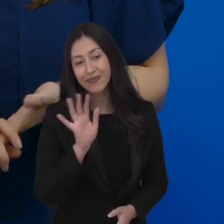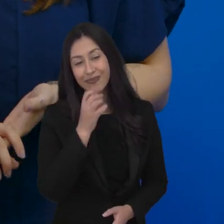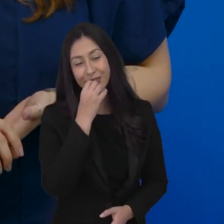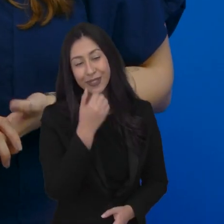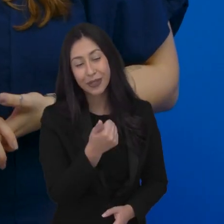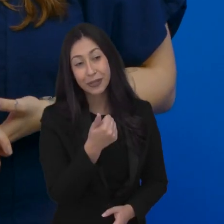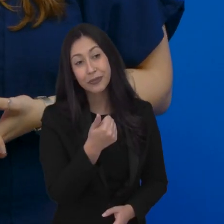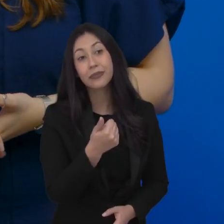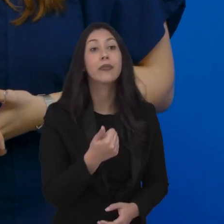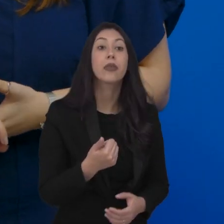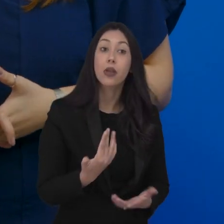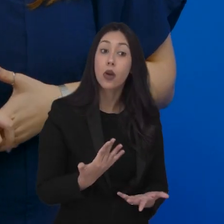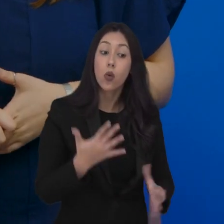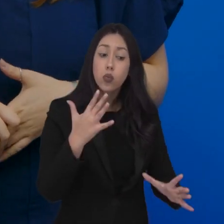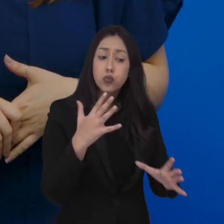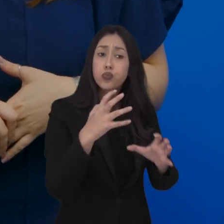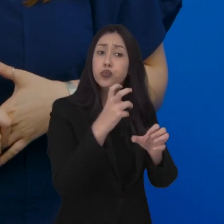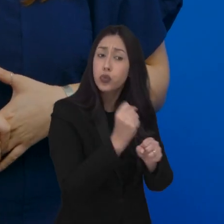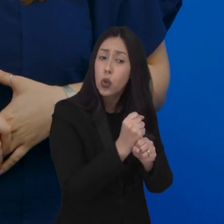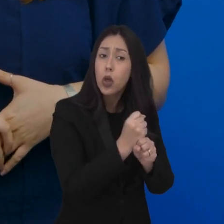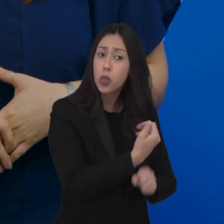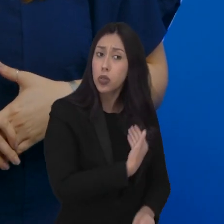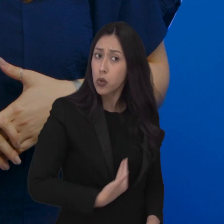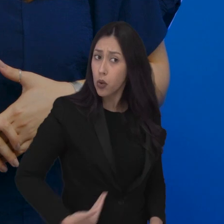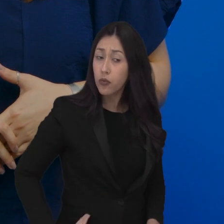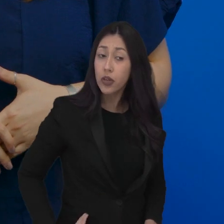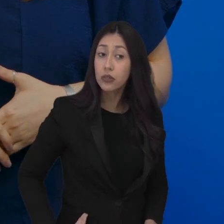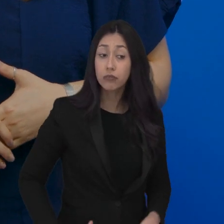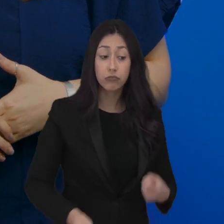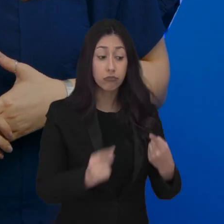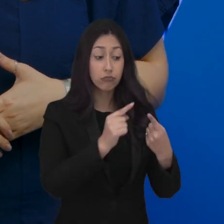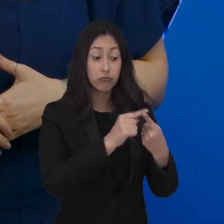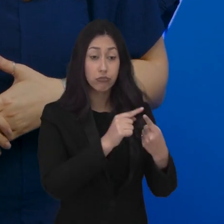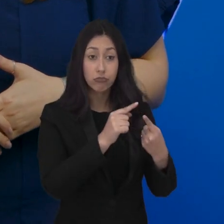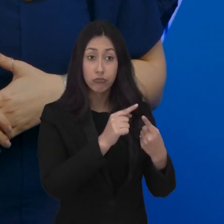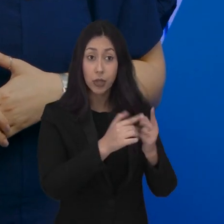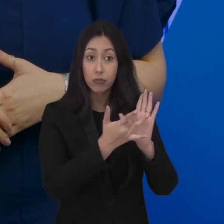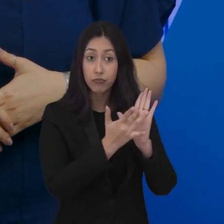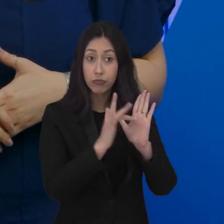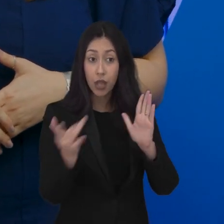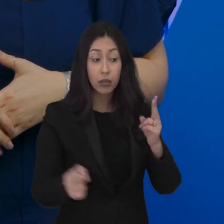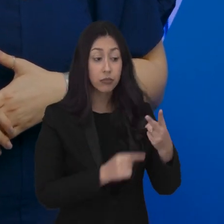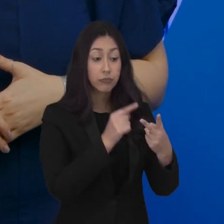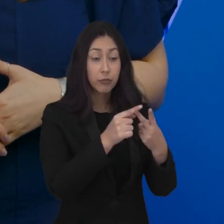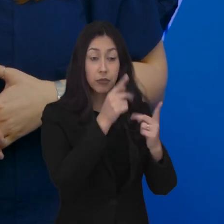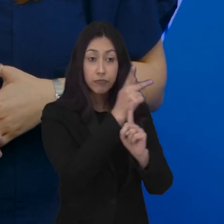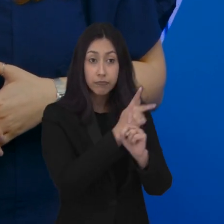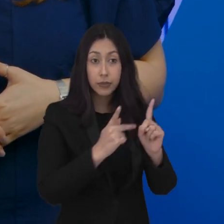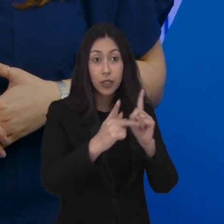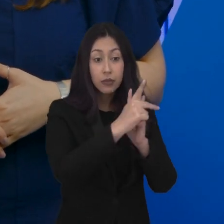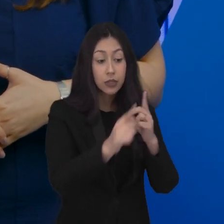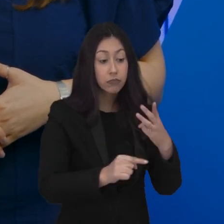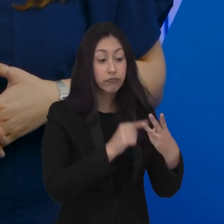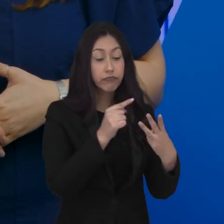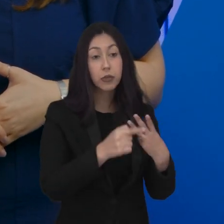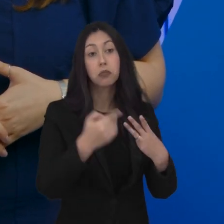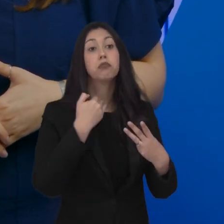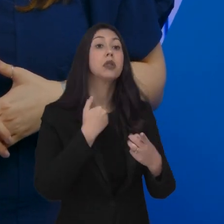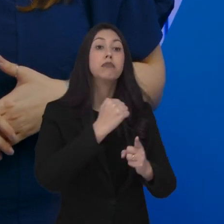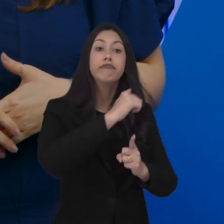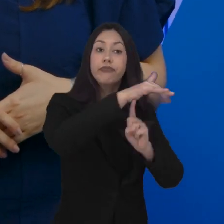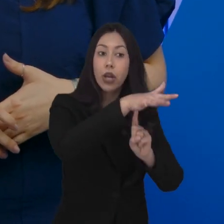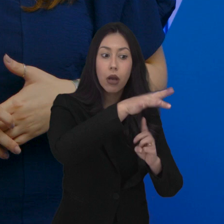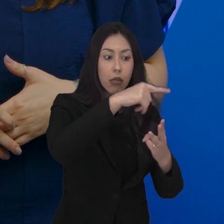Oi, gente, tudo bom? As contas do governo central, que reúnem o Tesouro Nacional, a Previdência e o Banco Central,